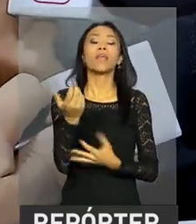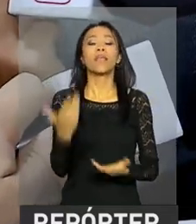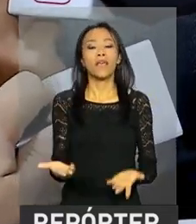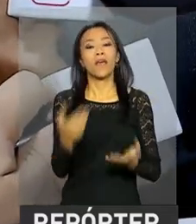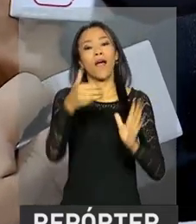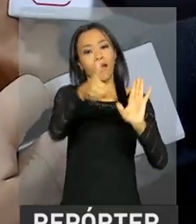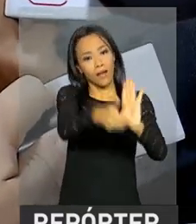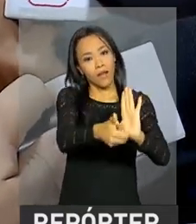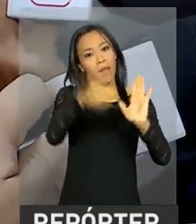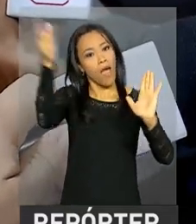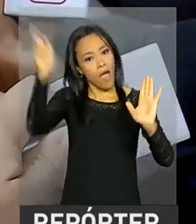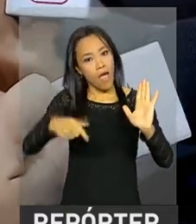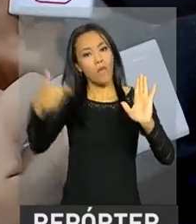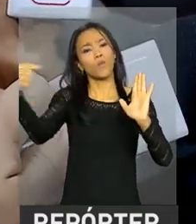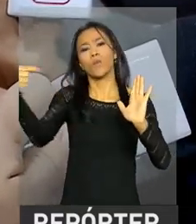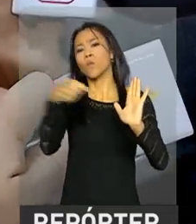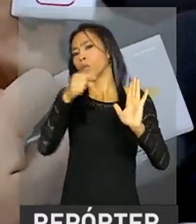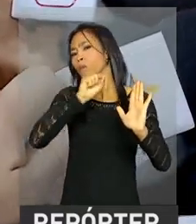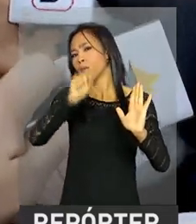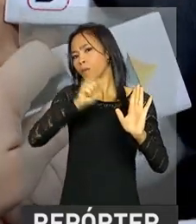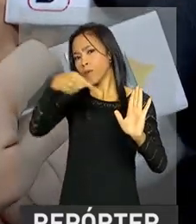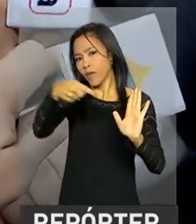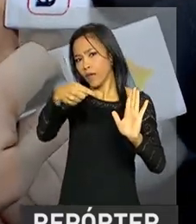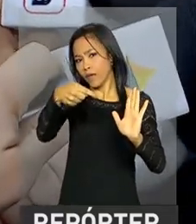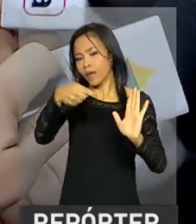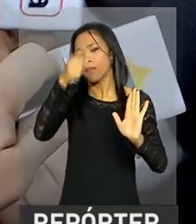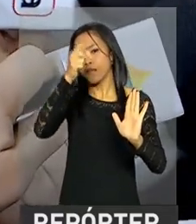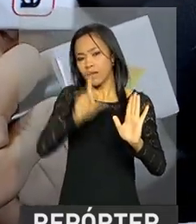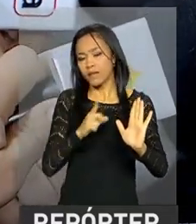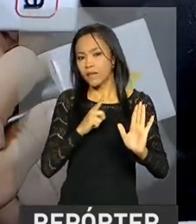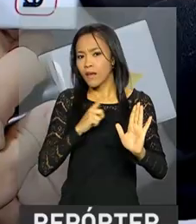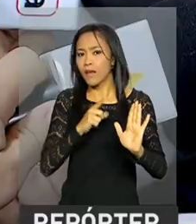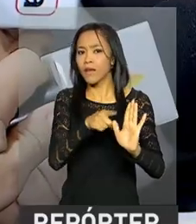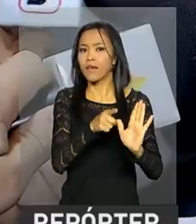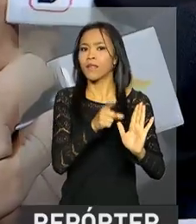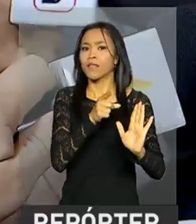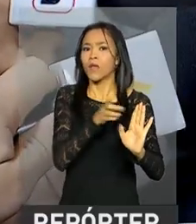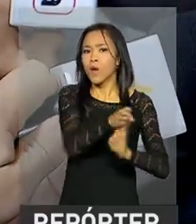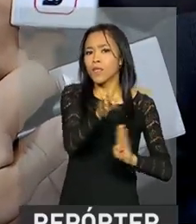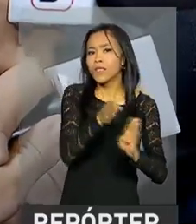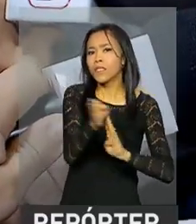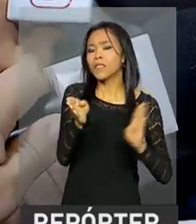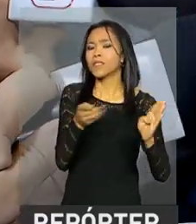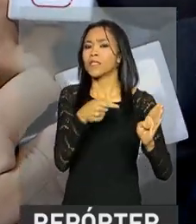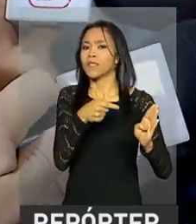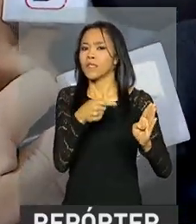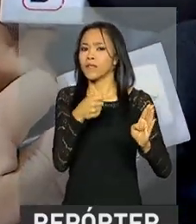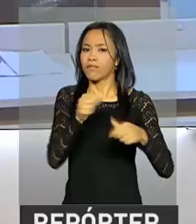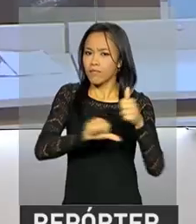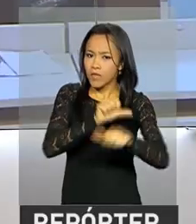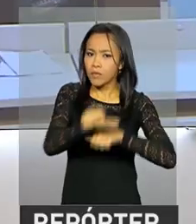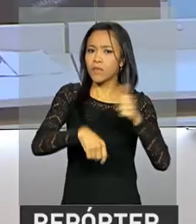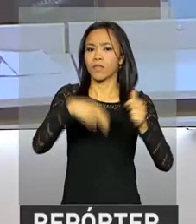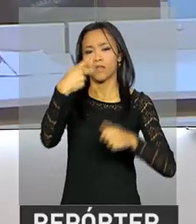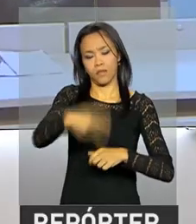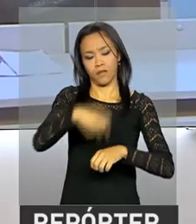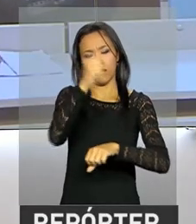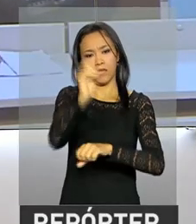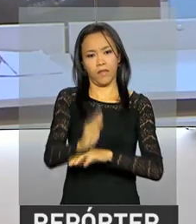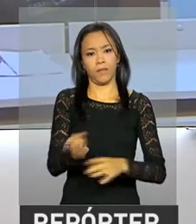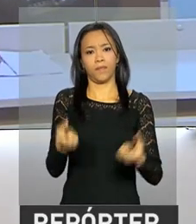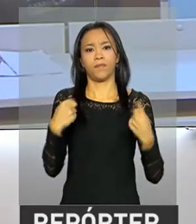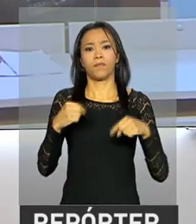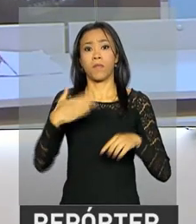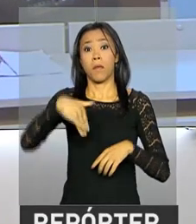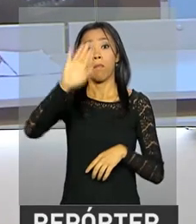deputados é uma câmara eh que comanda a reforma do estado brasileiro é uma câmara reformista mais